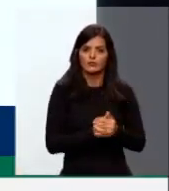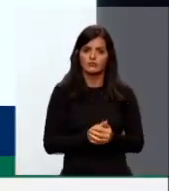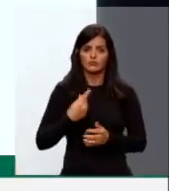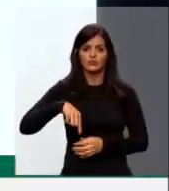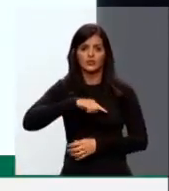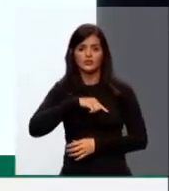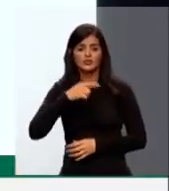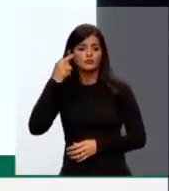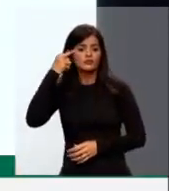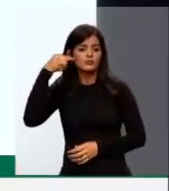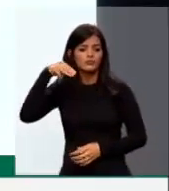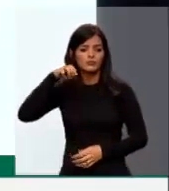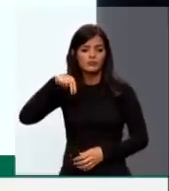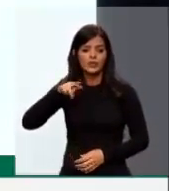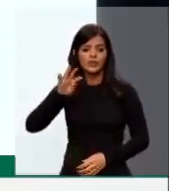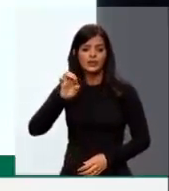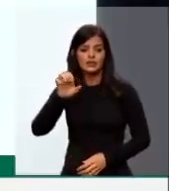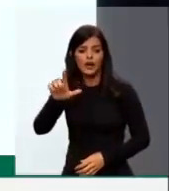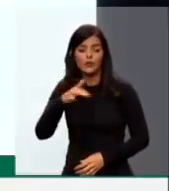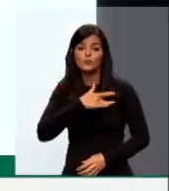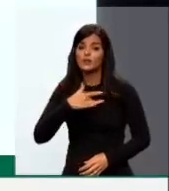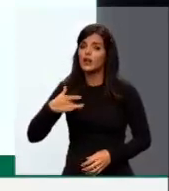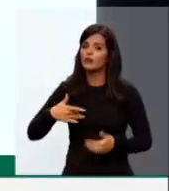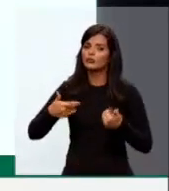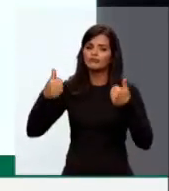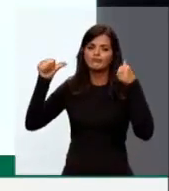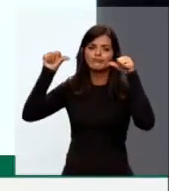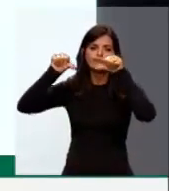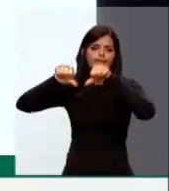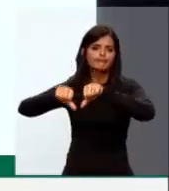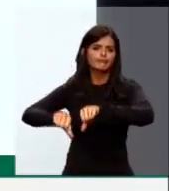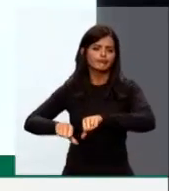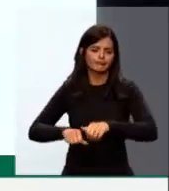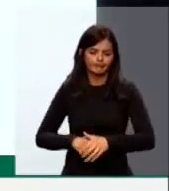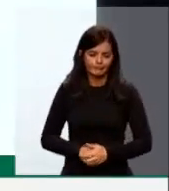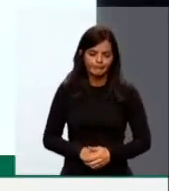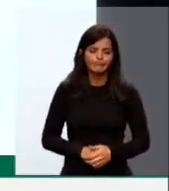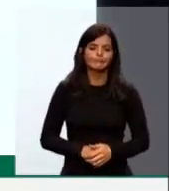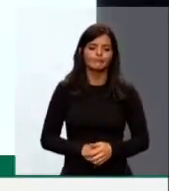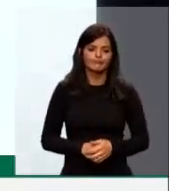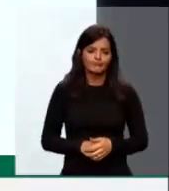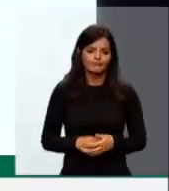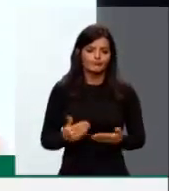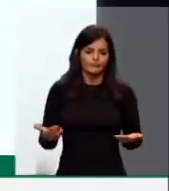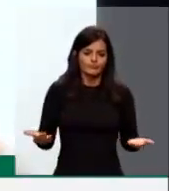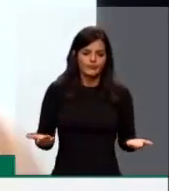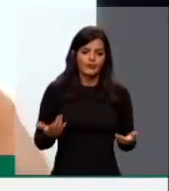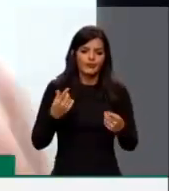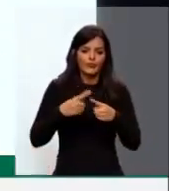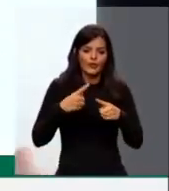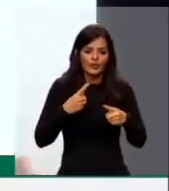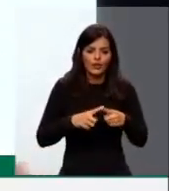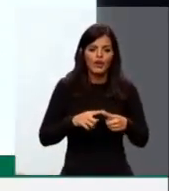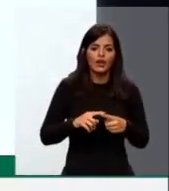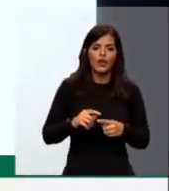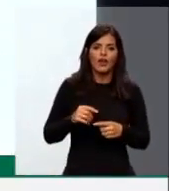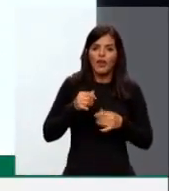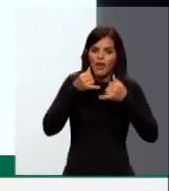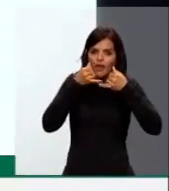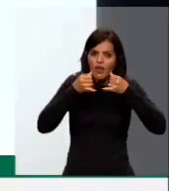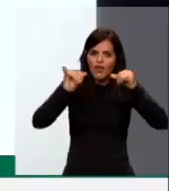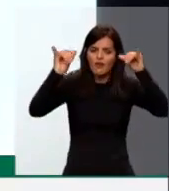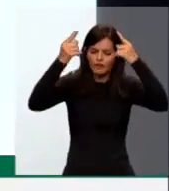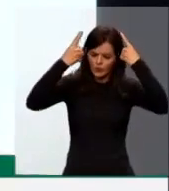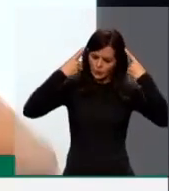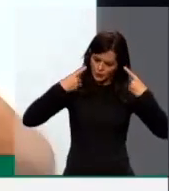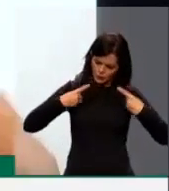saúde mental. E que acaba com a nossa saúde mental. Exatamente. Porque existe energia, existe